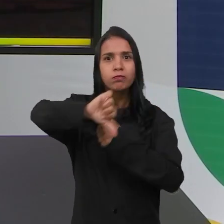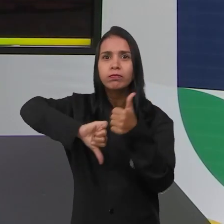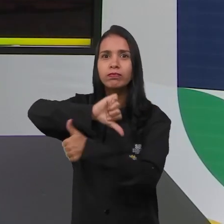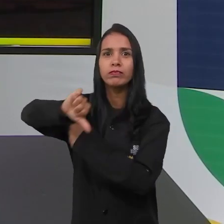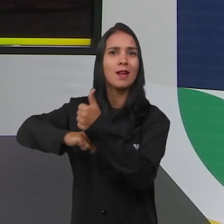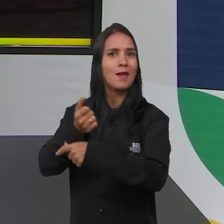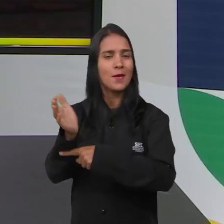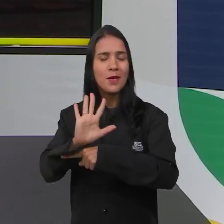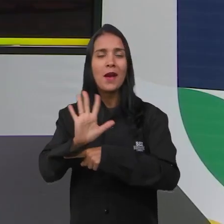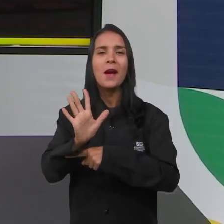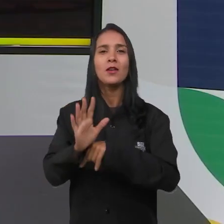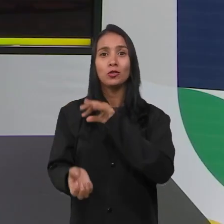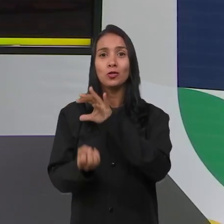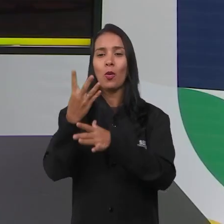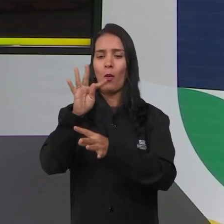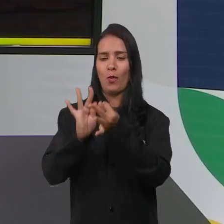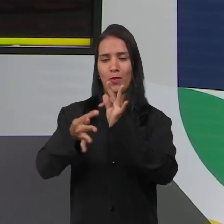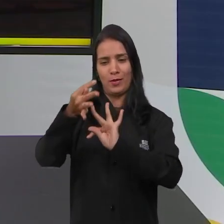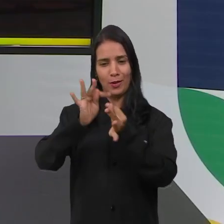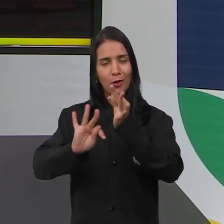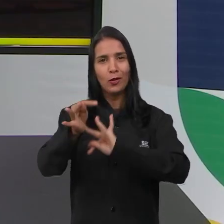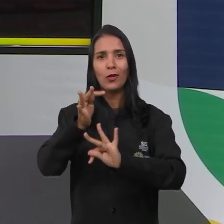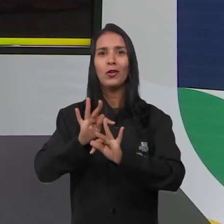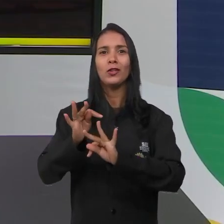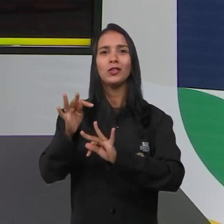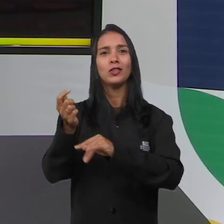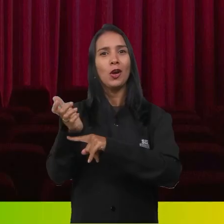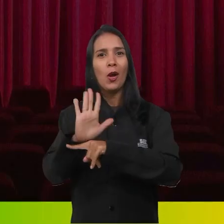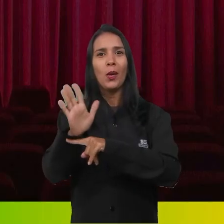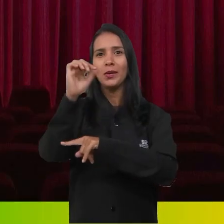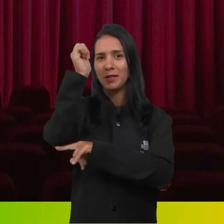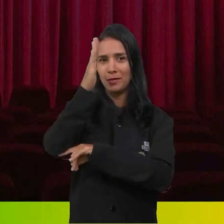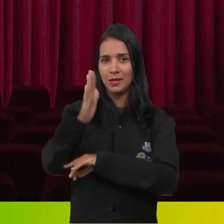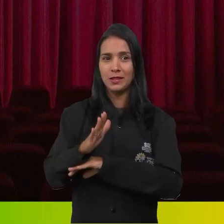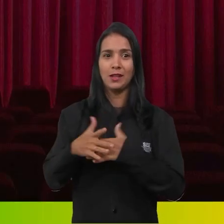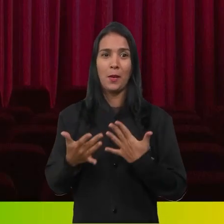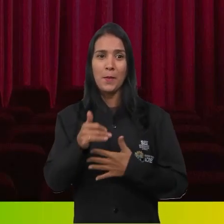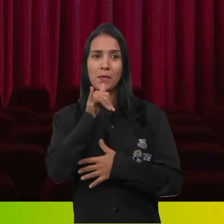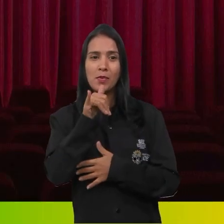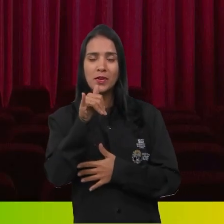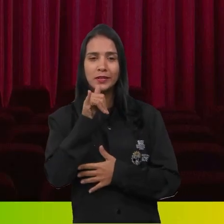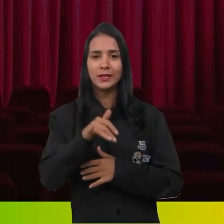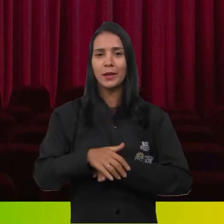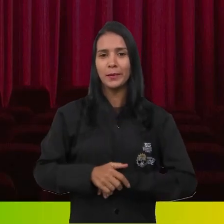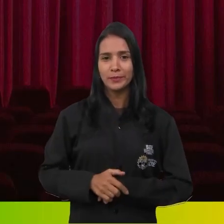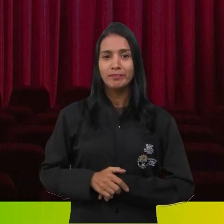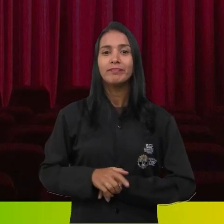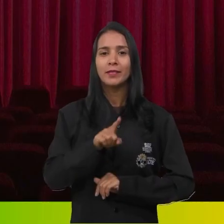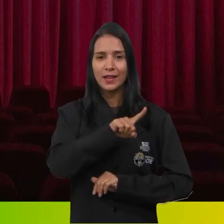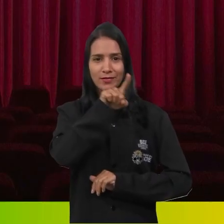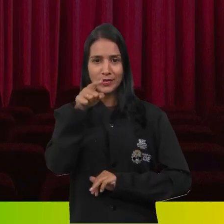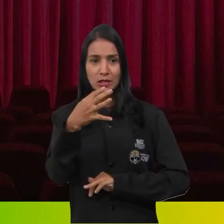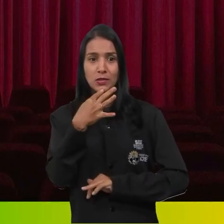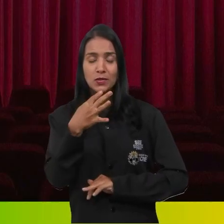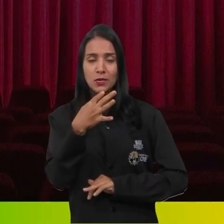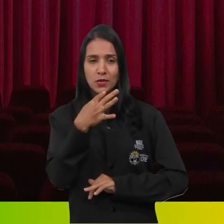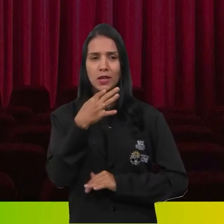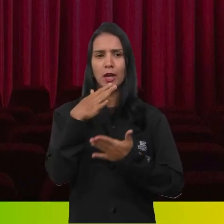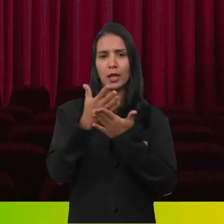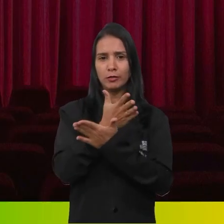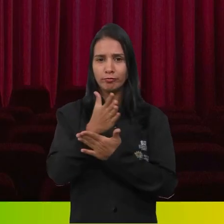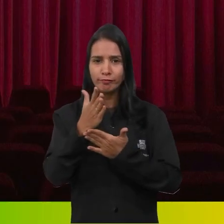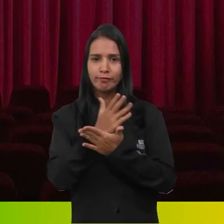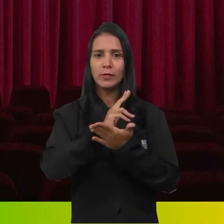mudança tecnológica no cinema brasileiro. Então você vai conhecer aí, por exemplo, obras desse